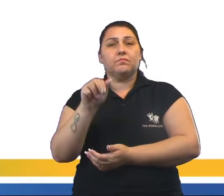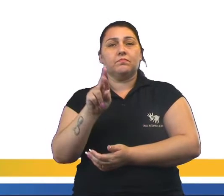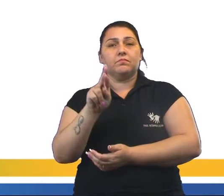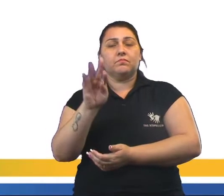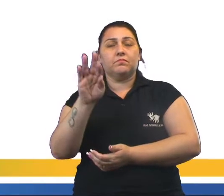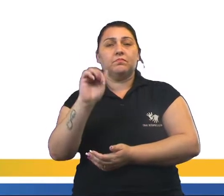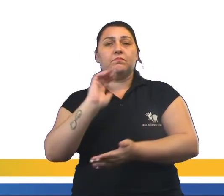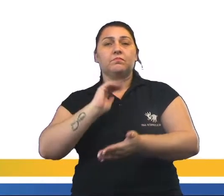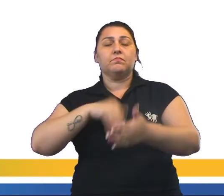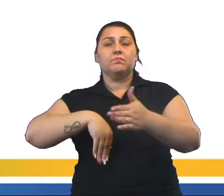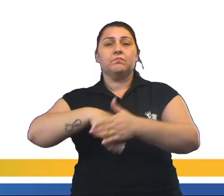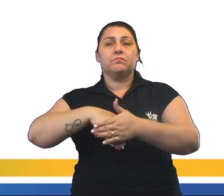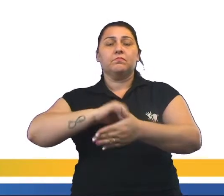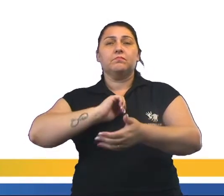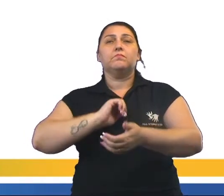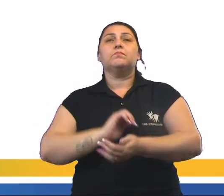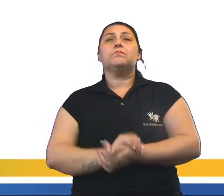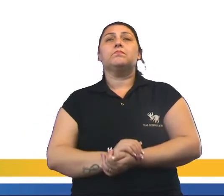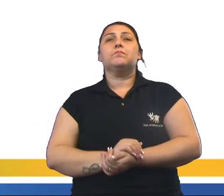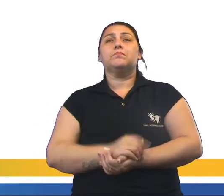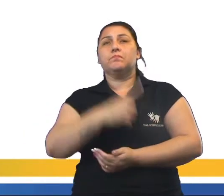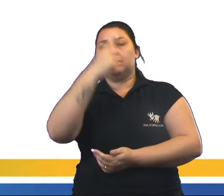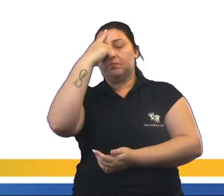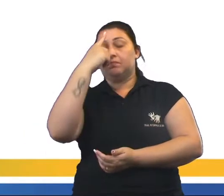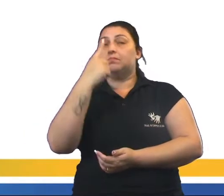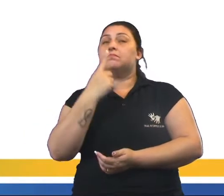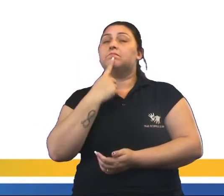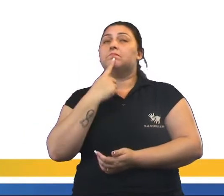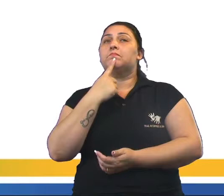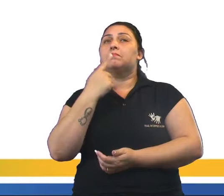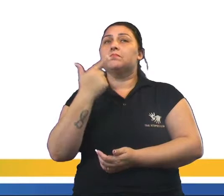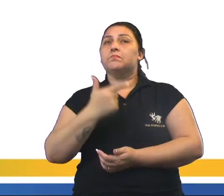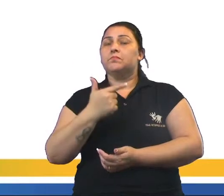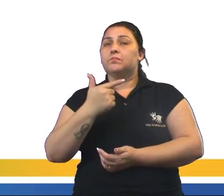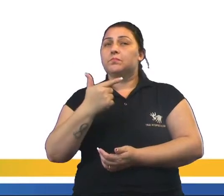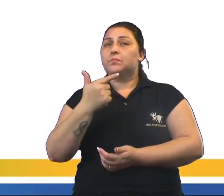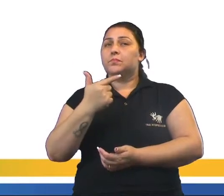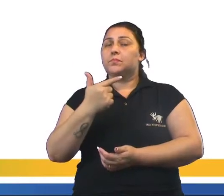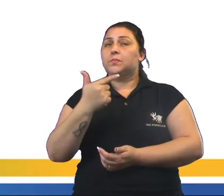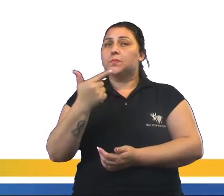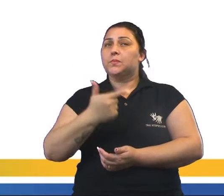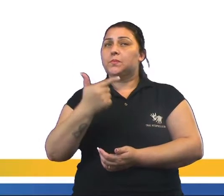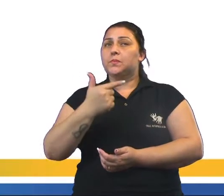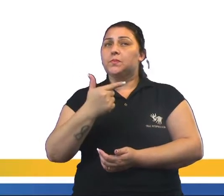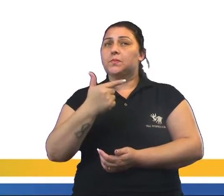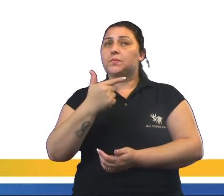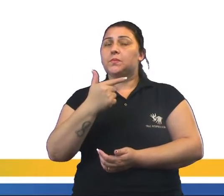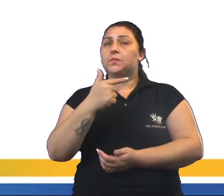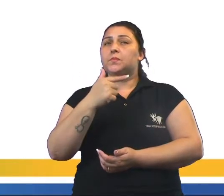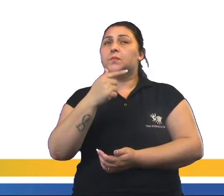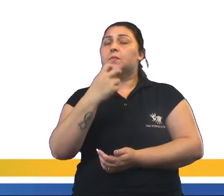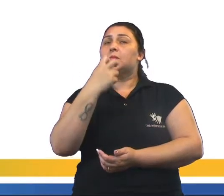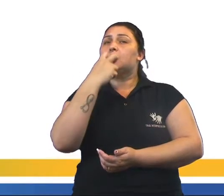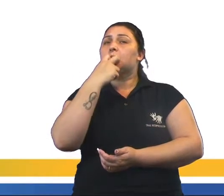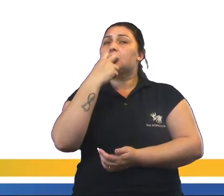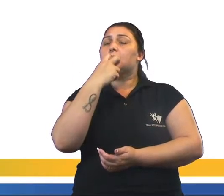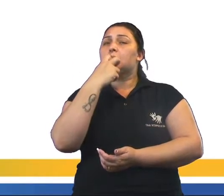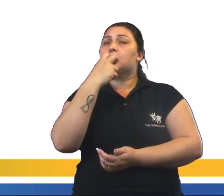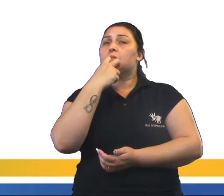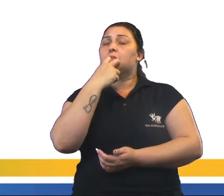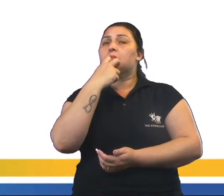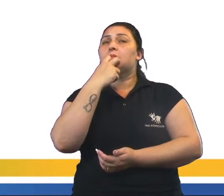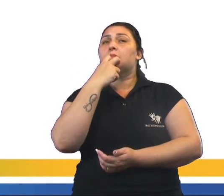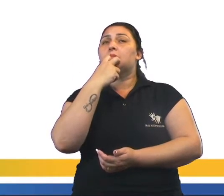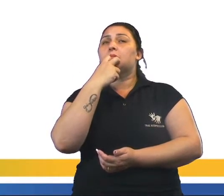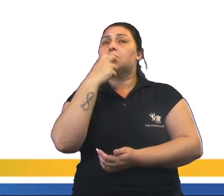é jogadora de futebol. Na imagem número 2 é o Ronaldo, também jogador de futebol. Na imagem número 3